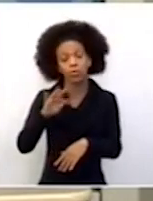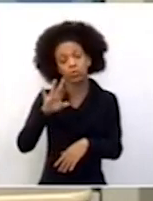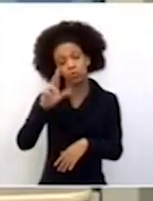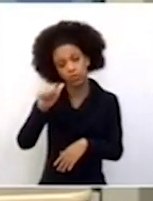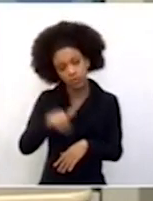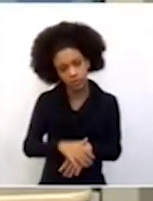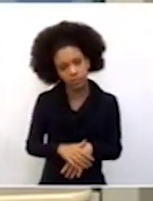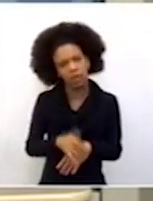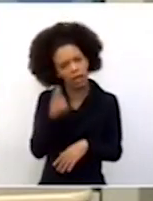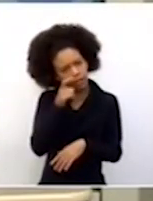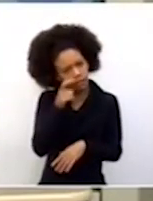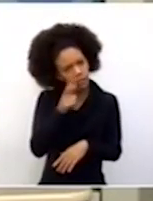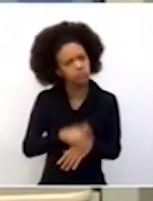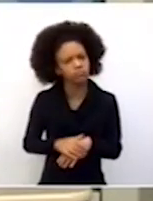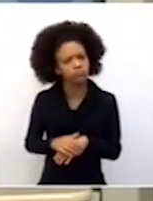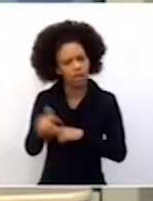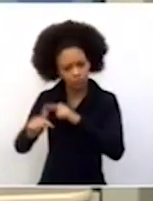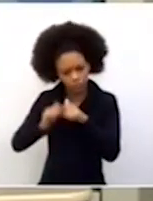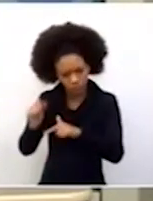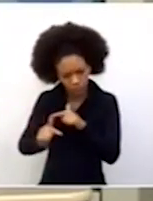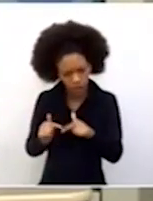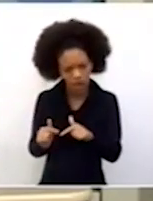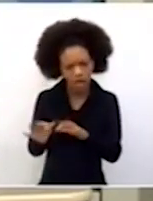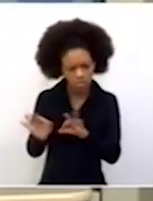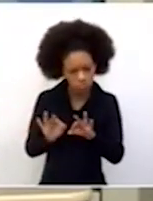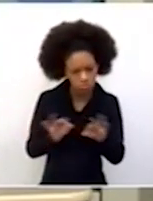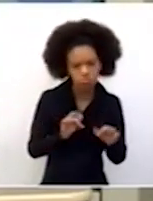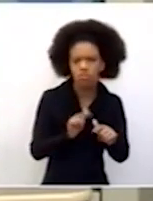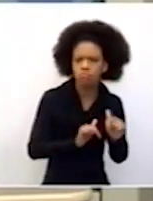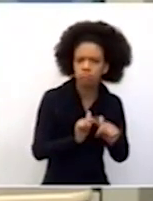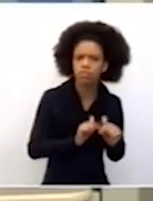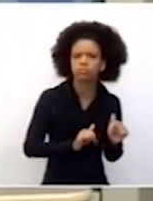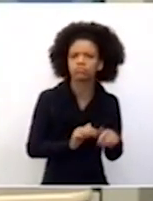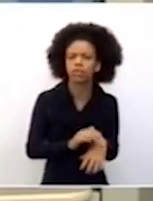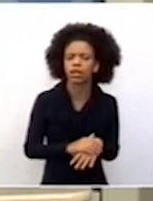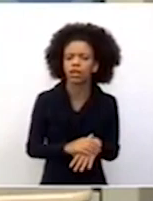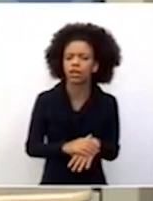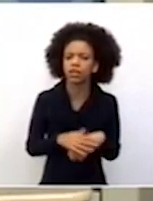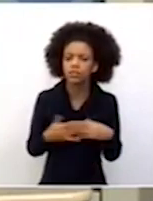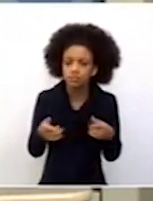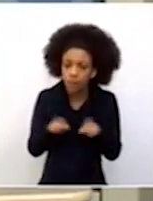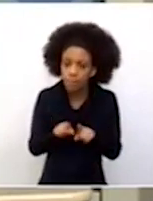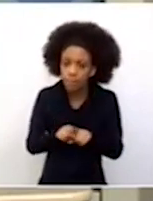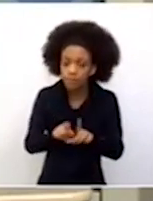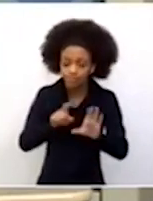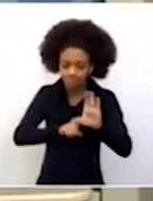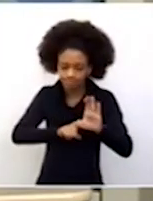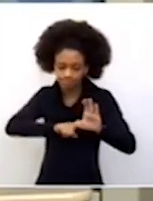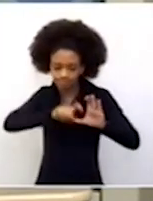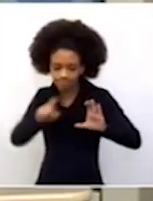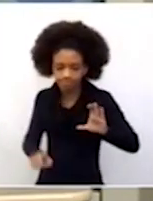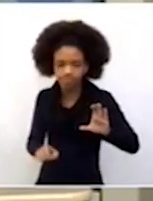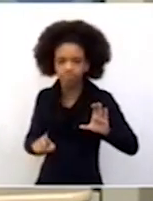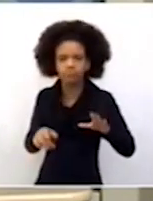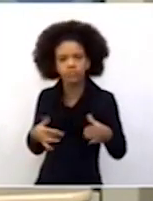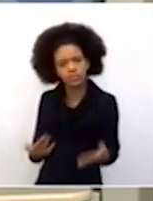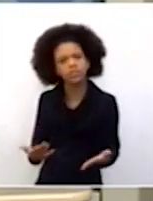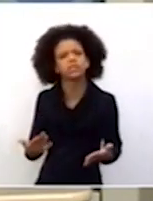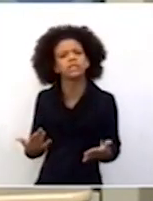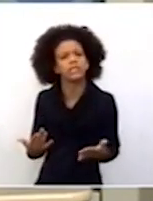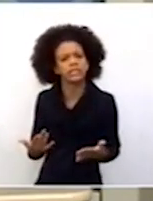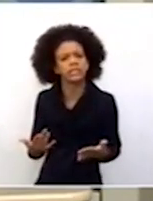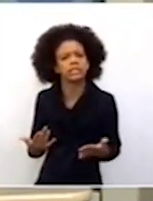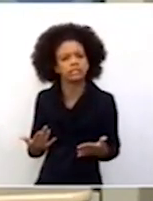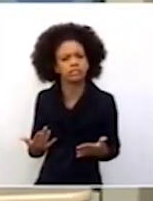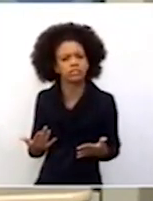a questão da coordenação motora, manipular esses objetos, esses materiais, e também a questão da autonomia, né? Isso também perpassa aqui no nosso